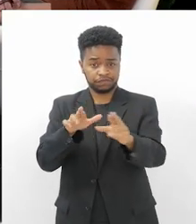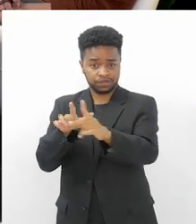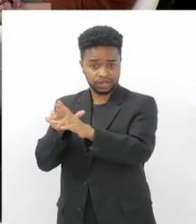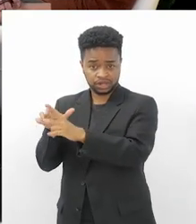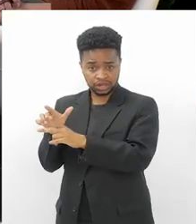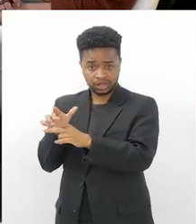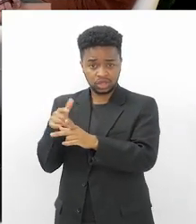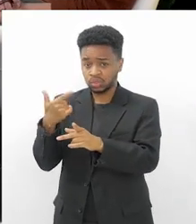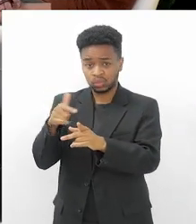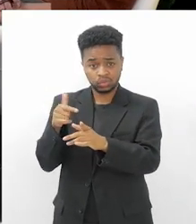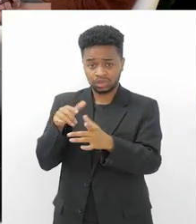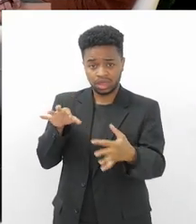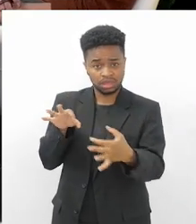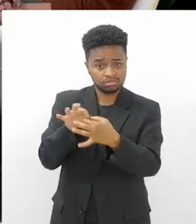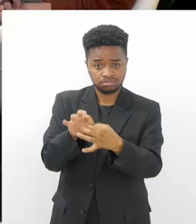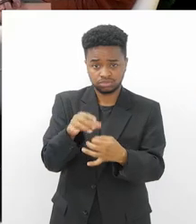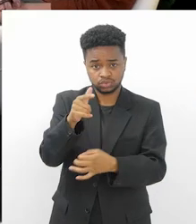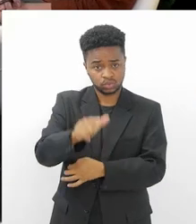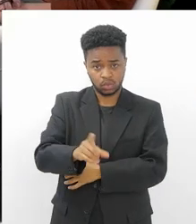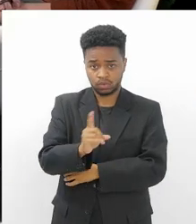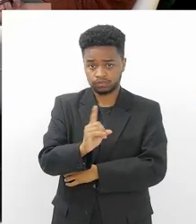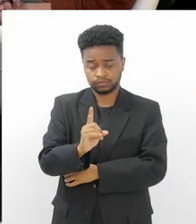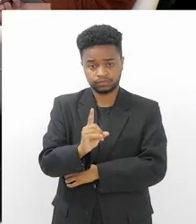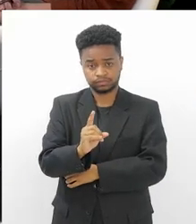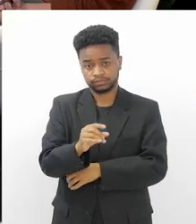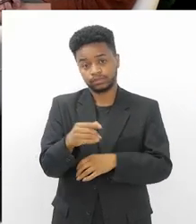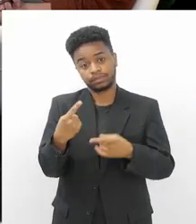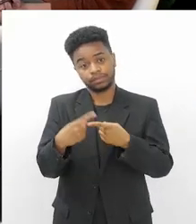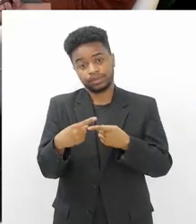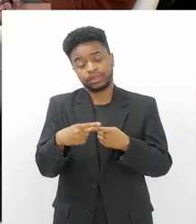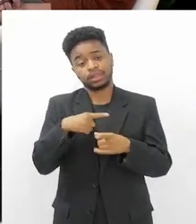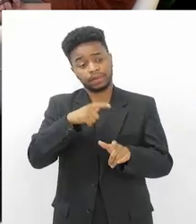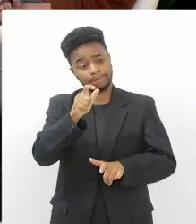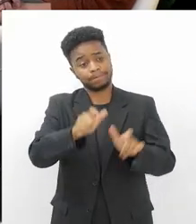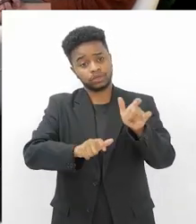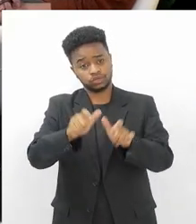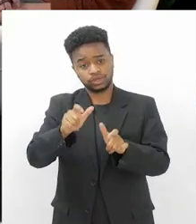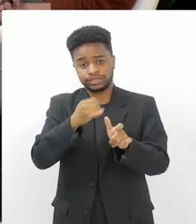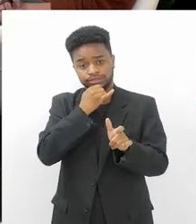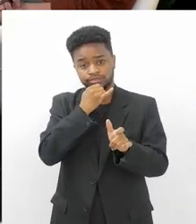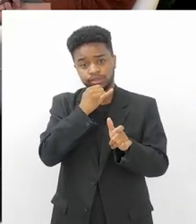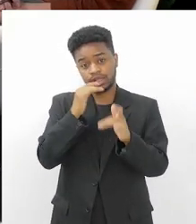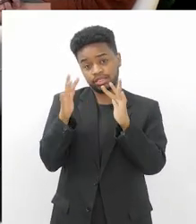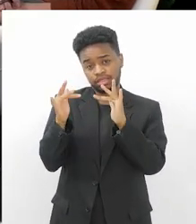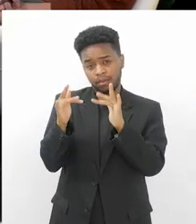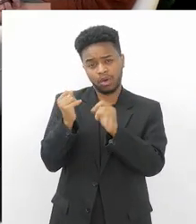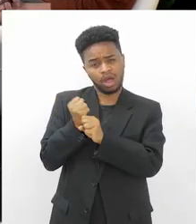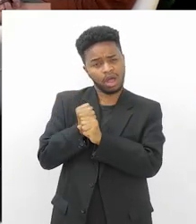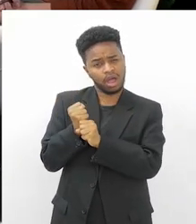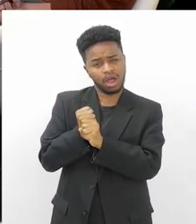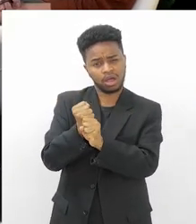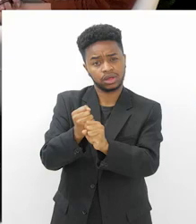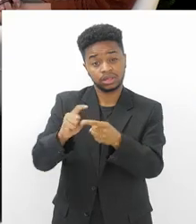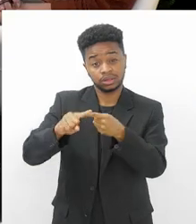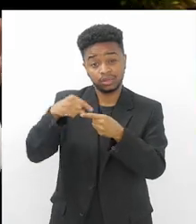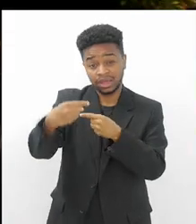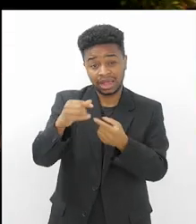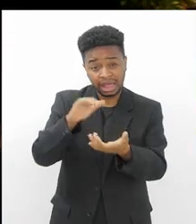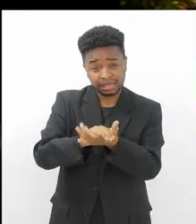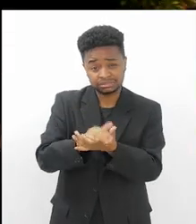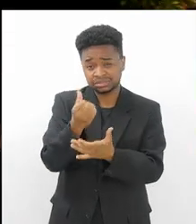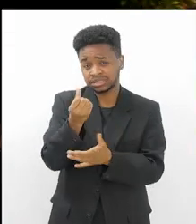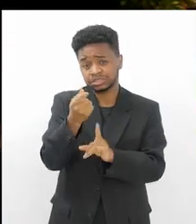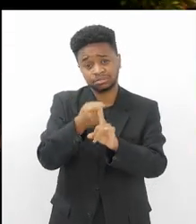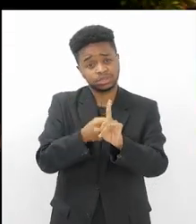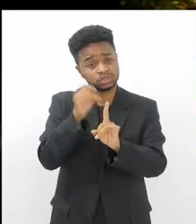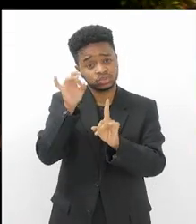são irreconciliáveis. Tem gente, por exemplo, que namora anos e casam,